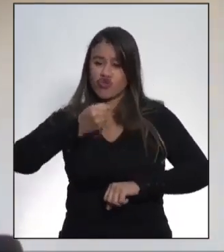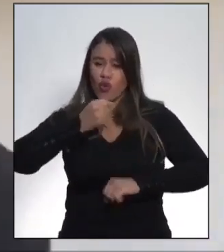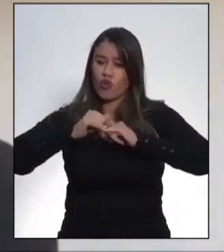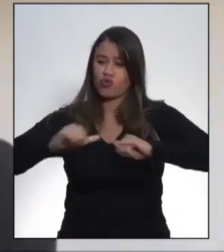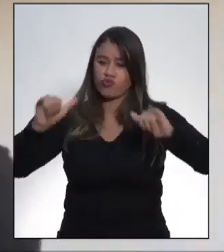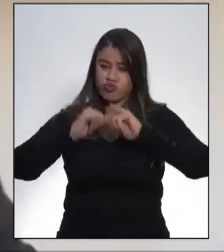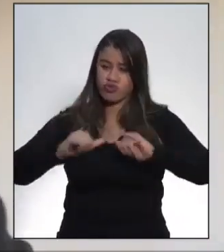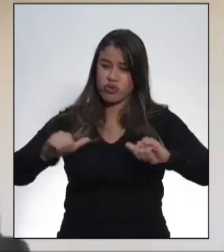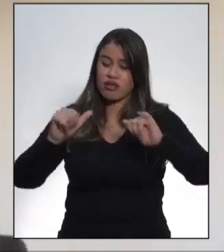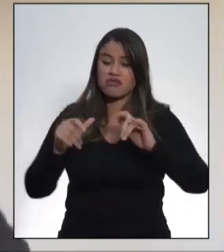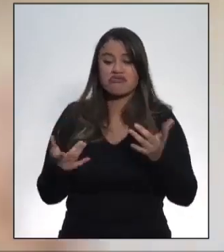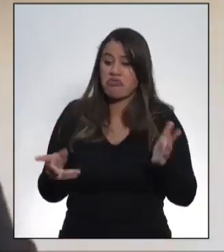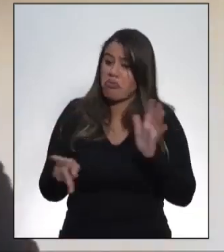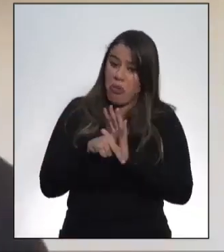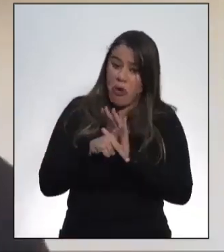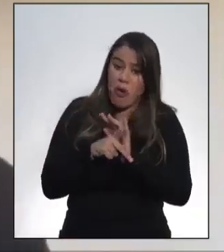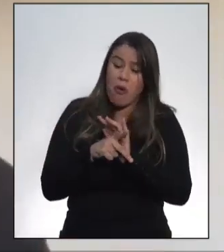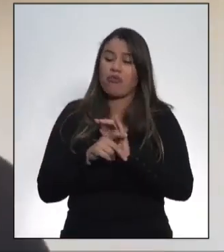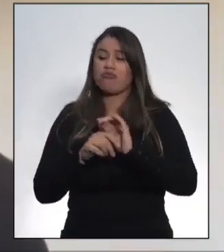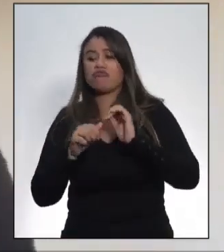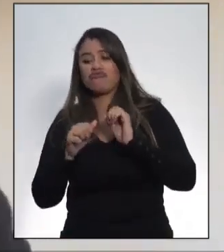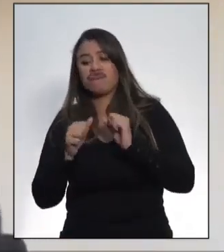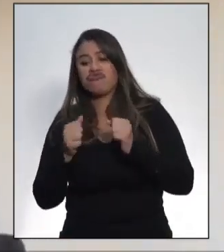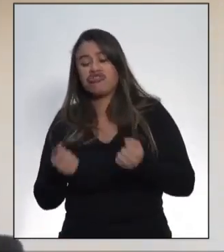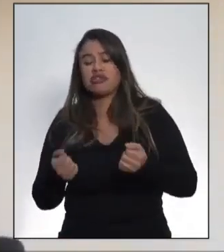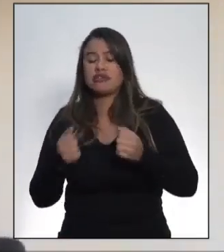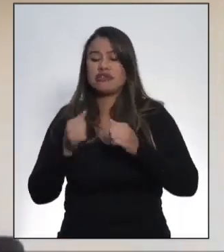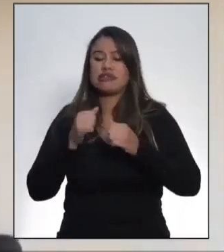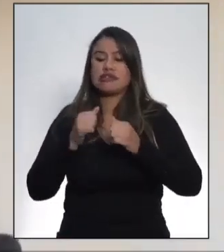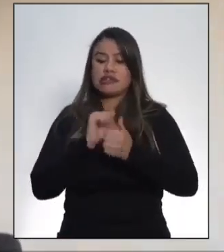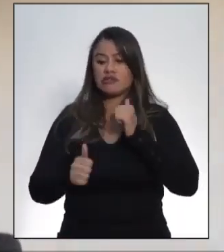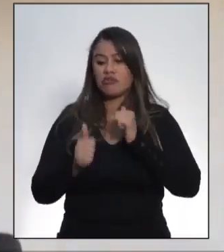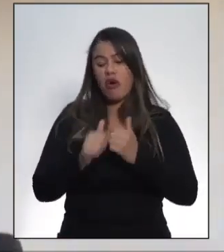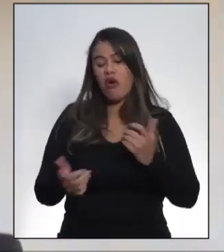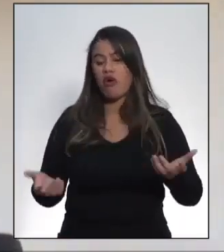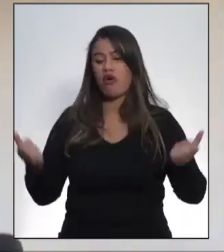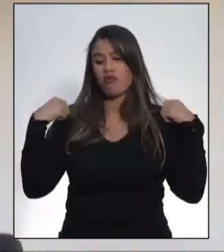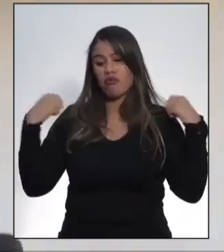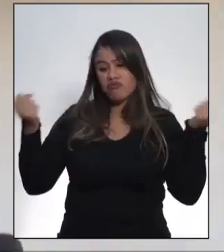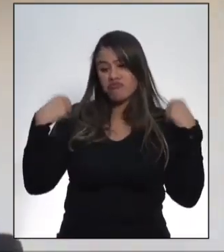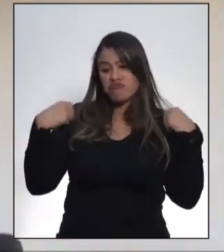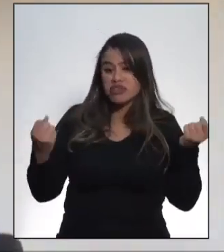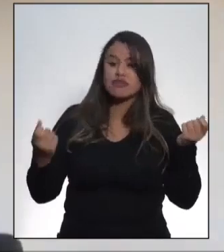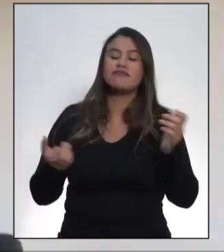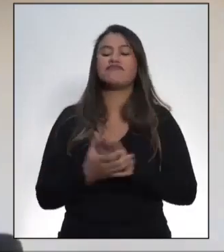jornalista esportivo ou fazer educação física. Se você adora tecnologia,